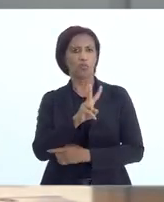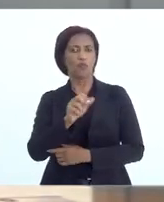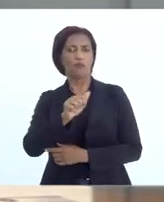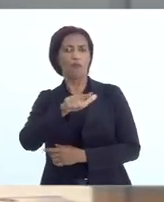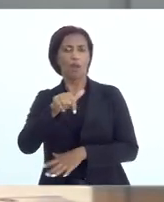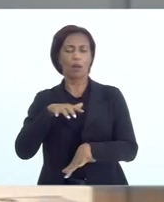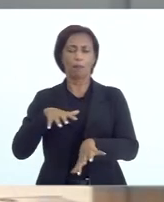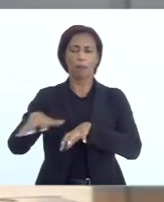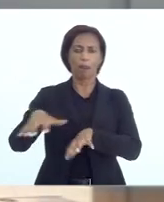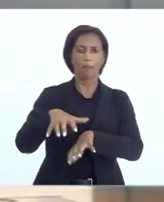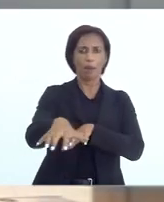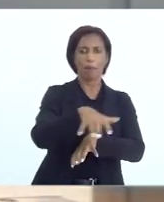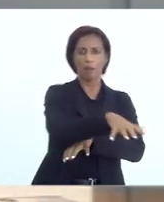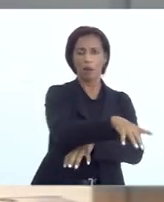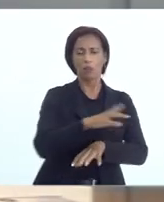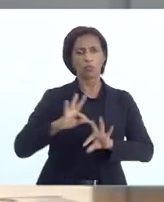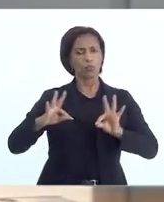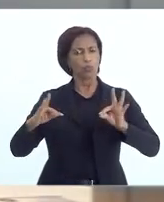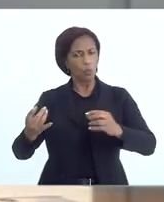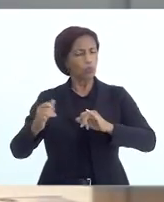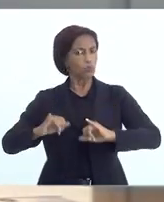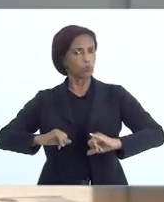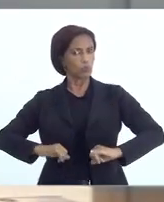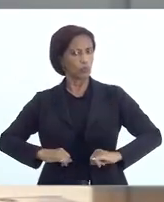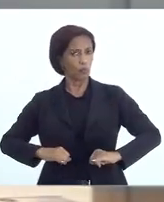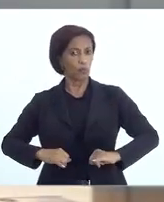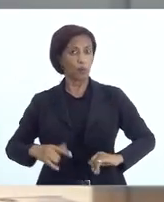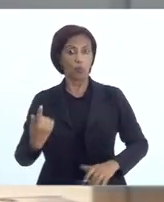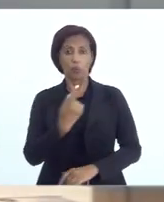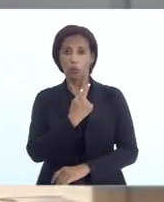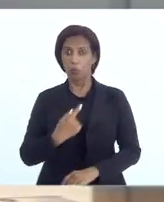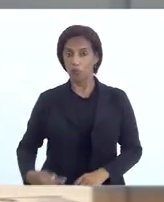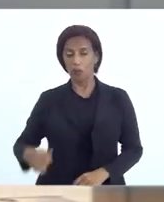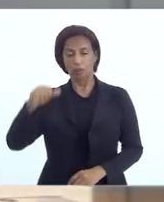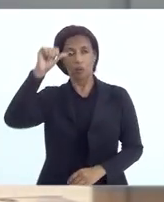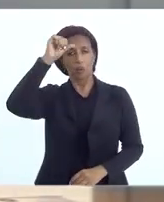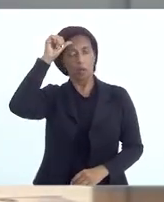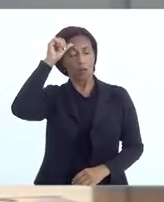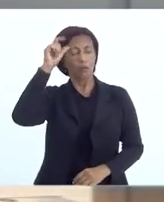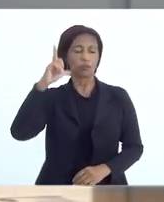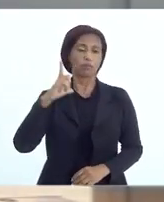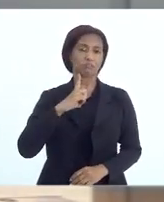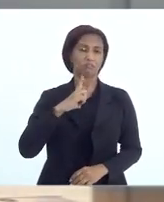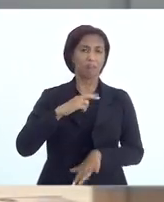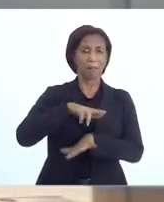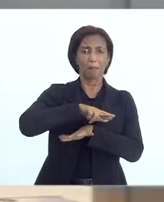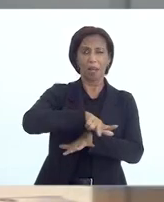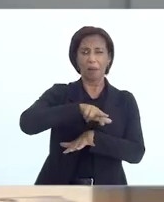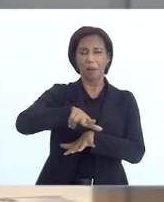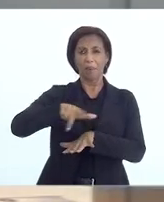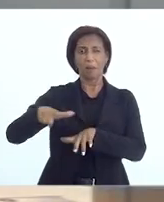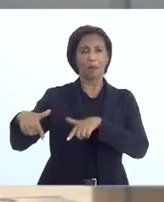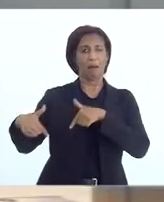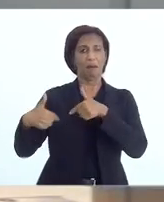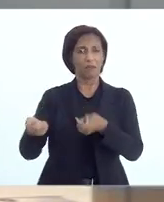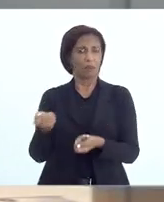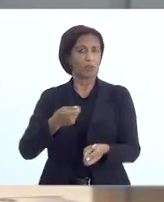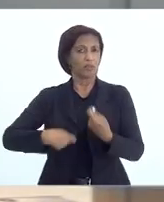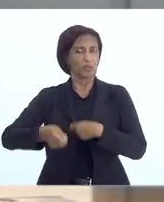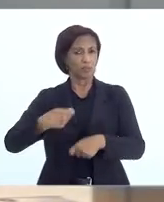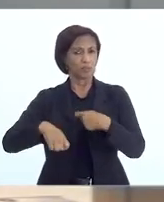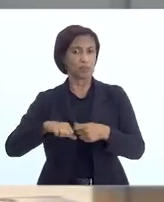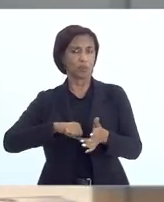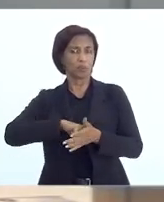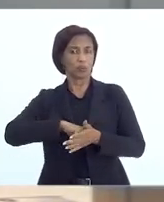todas as os órgãos de administração sofreram com isso e o governador pode Castro sentido vários atos administrativos